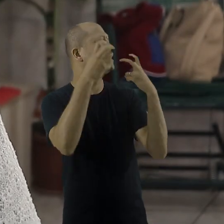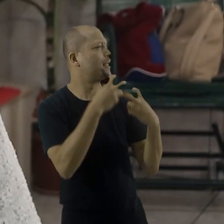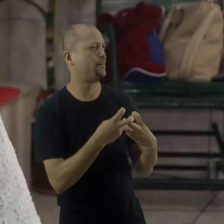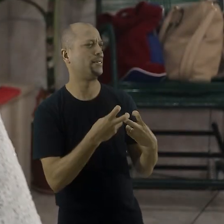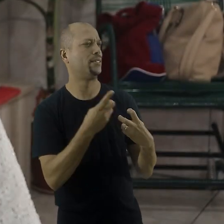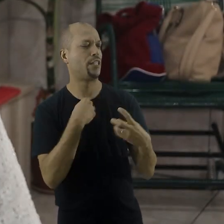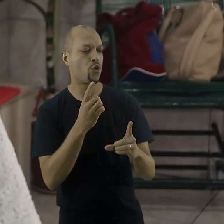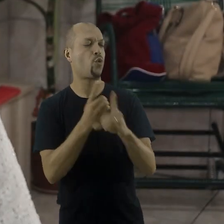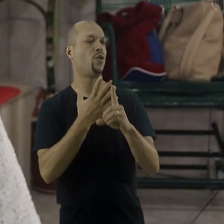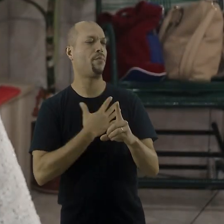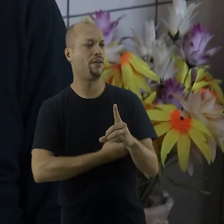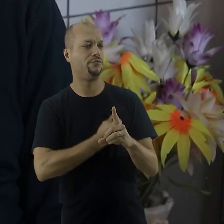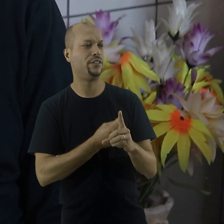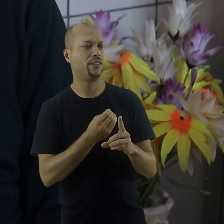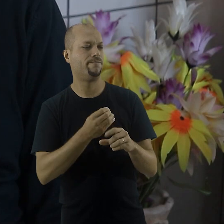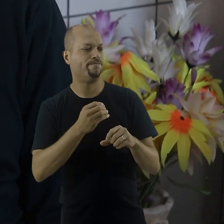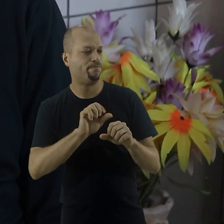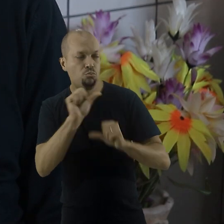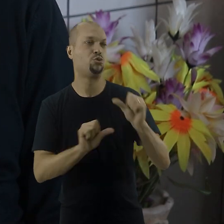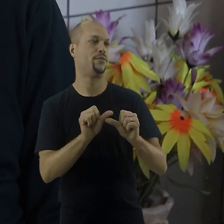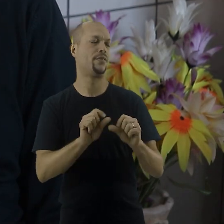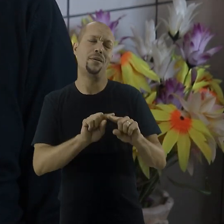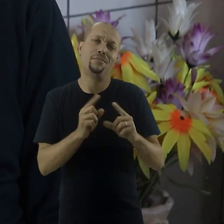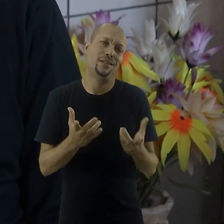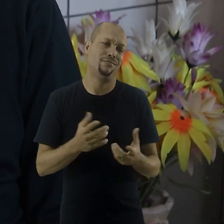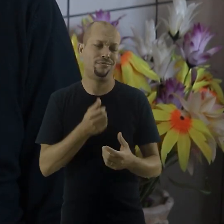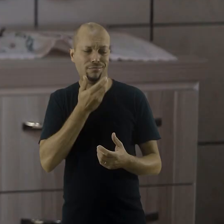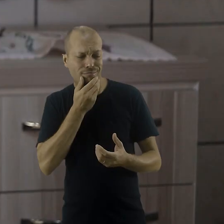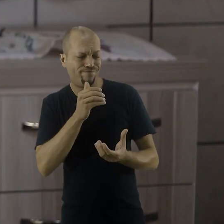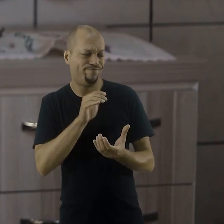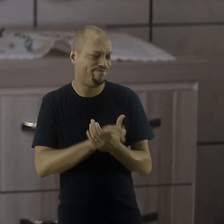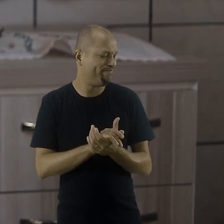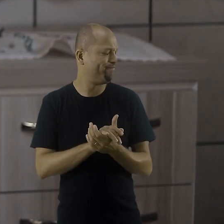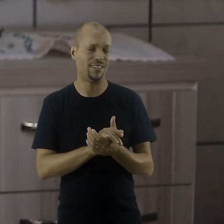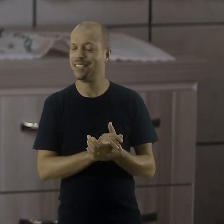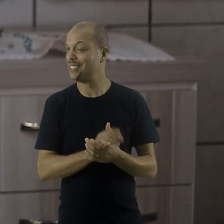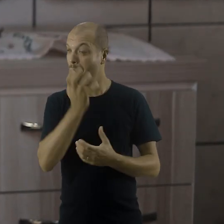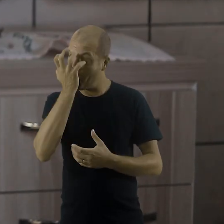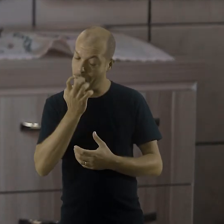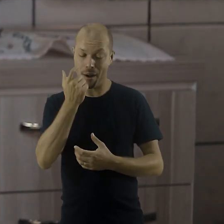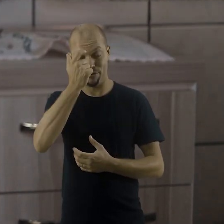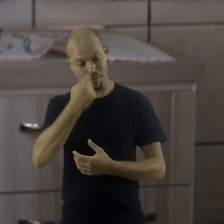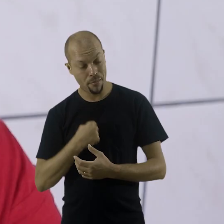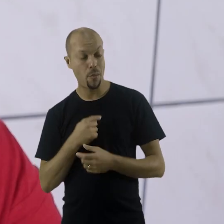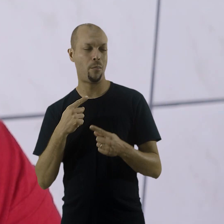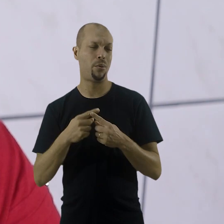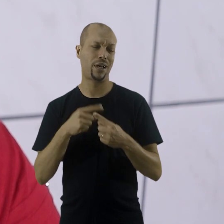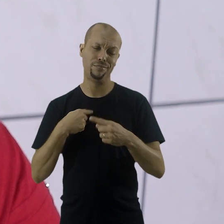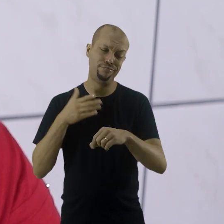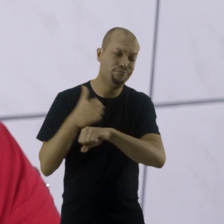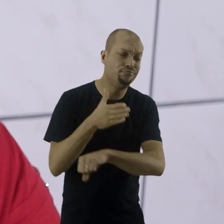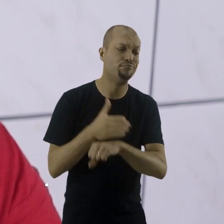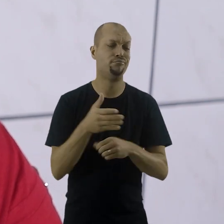nossos encontros têm feito em minha vida. Mas infelizmente, meu esposo está cada vez mais irritado com a minha participação